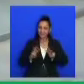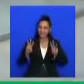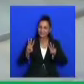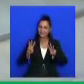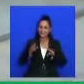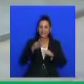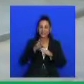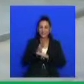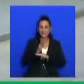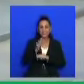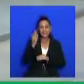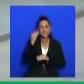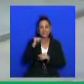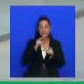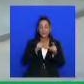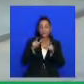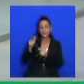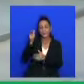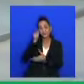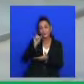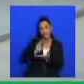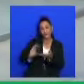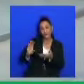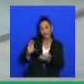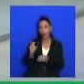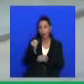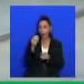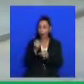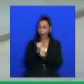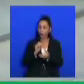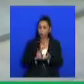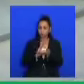internet. É só acessar para saber de onde são as apostas vencedoras